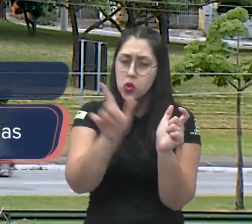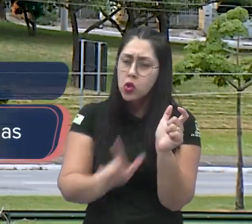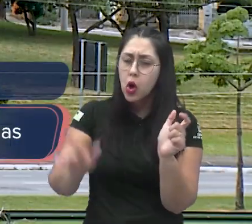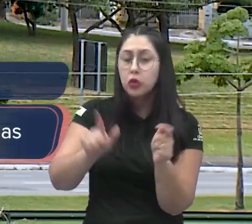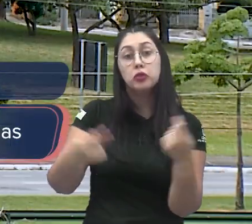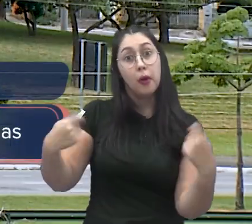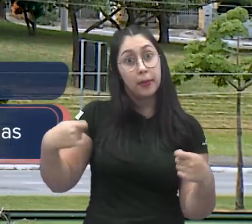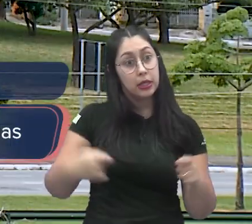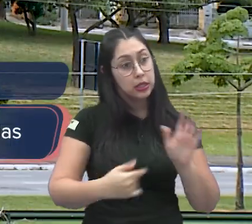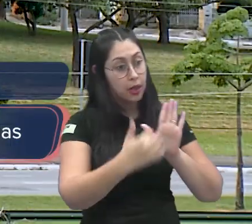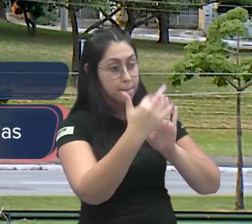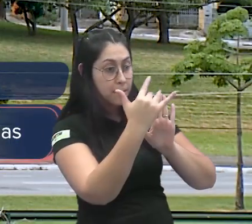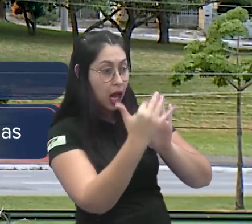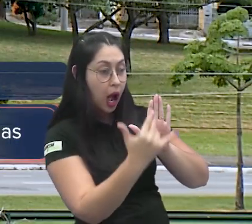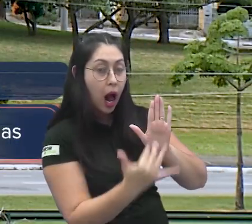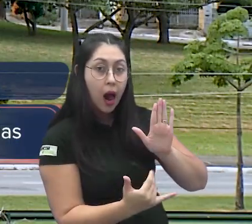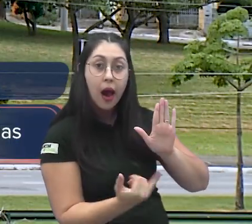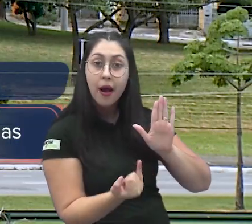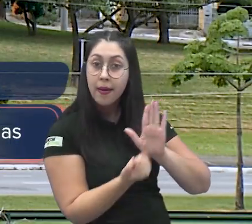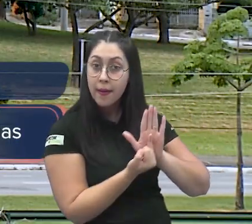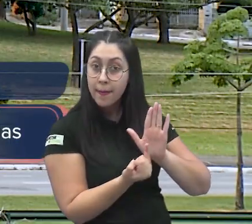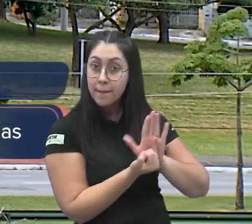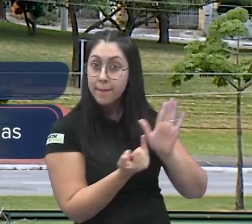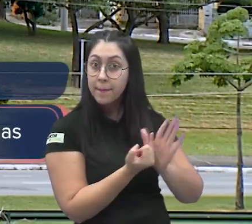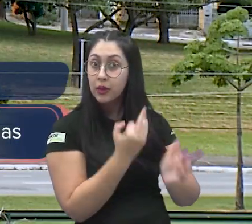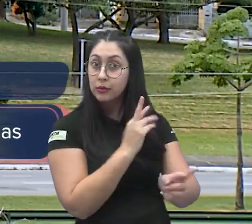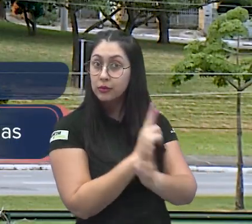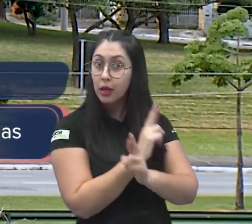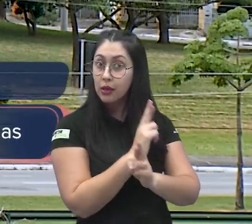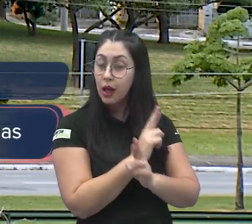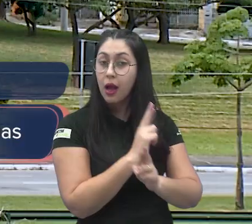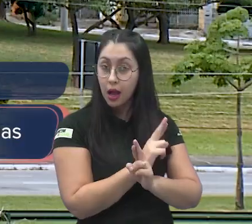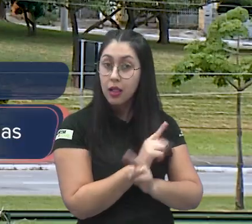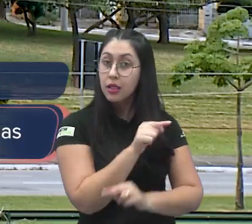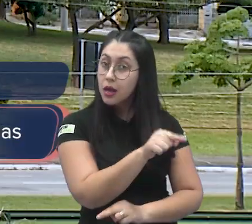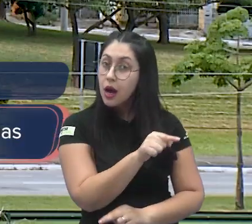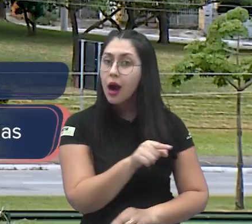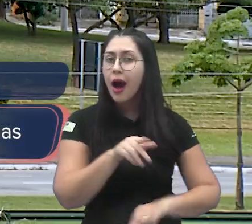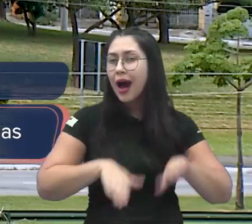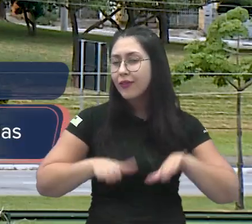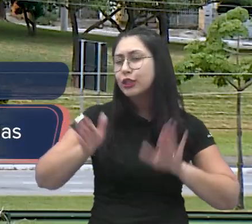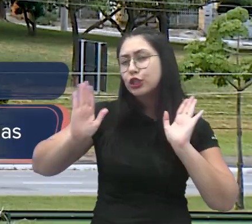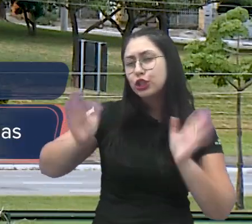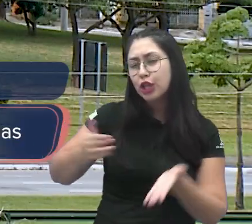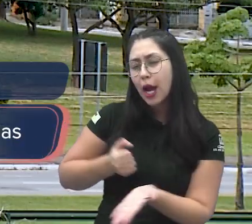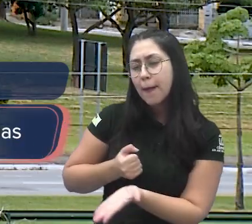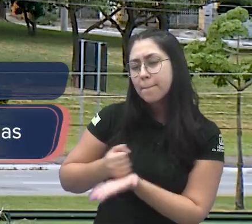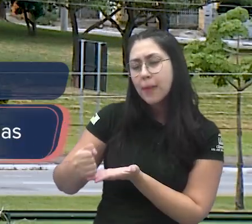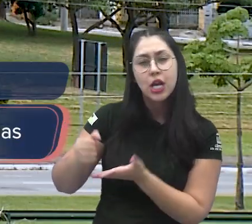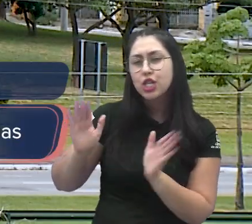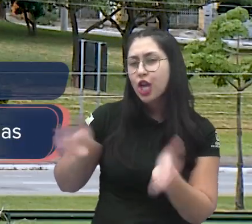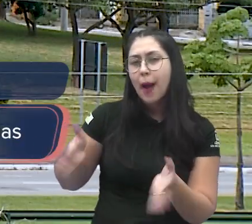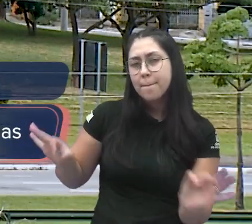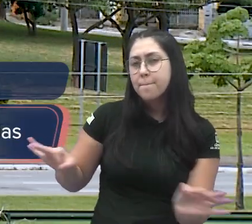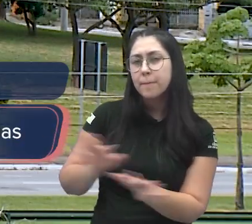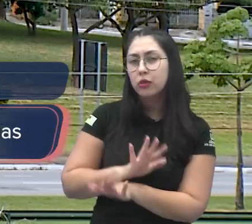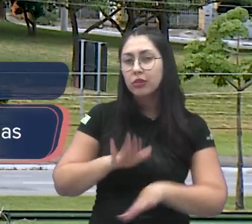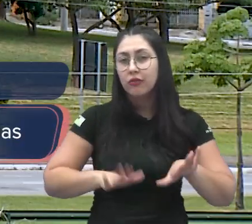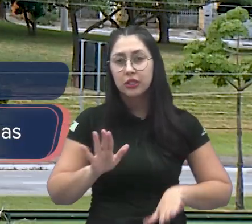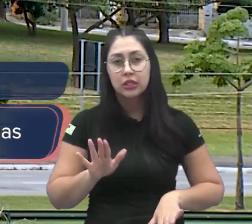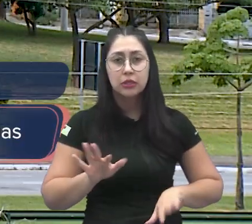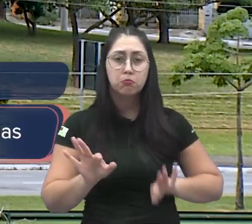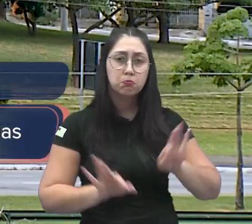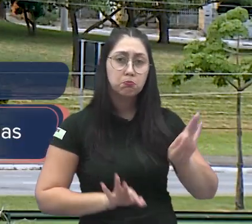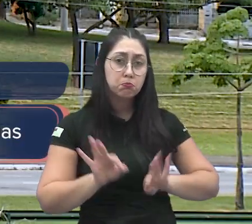então, claro, tem que fazer a declaração do imposto de renda. Nessa época está todo mundo ali ou já fez, ou então está pensando em como